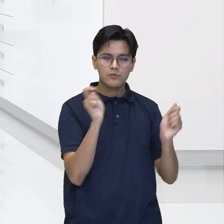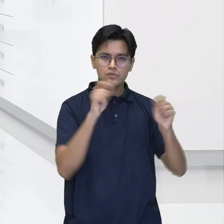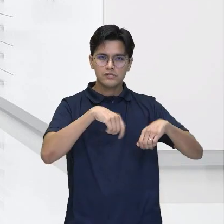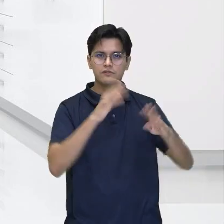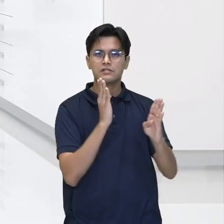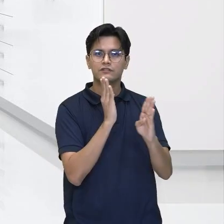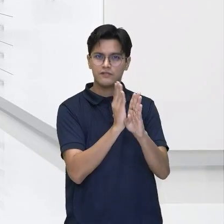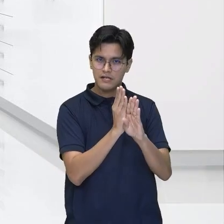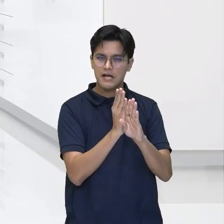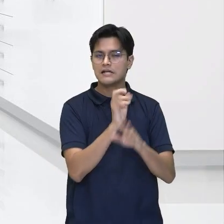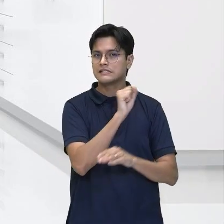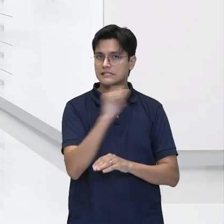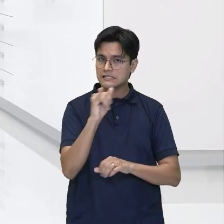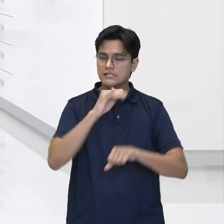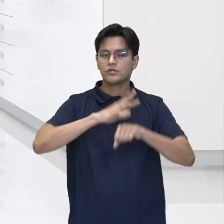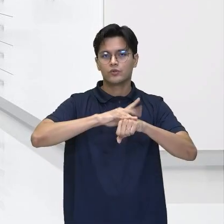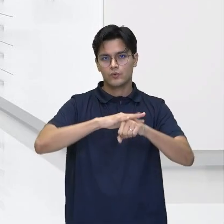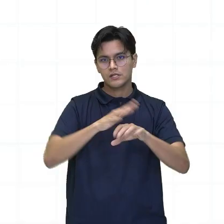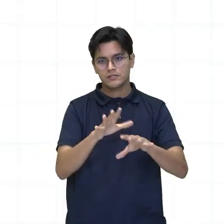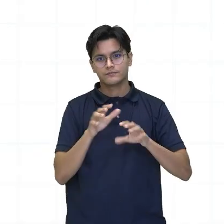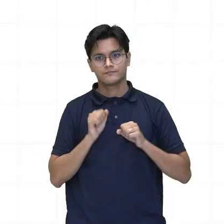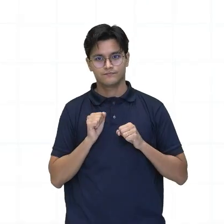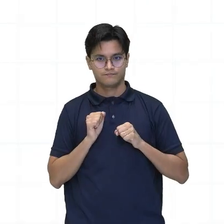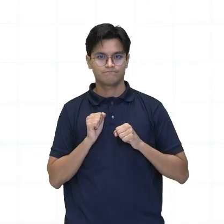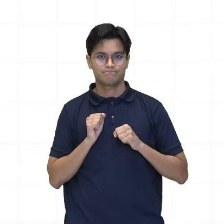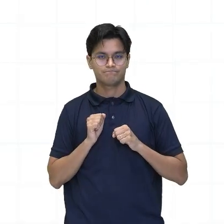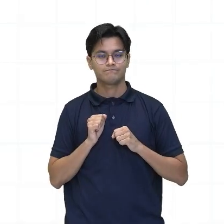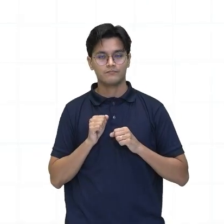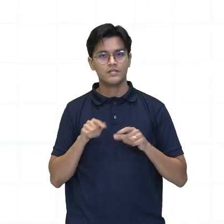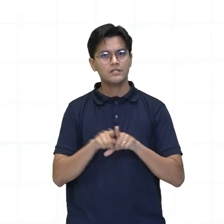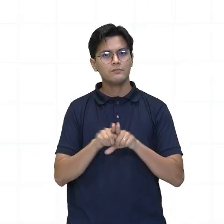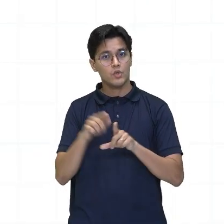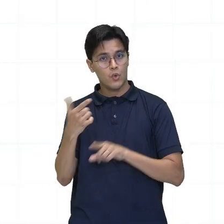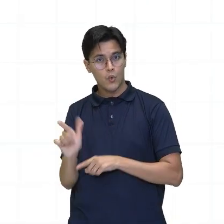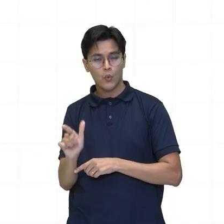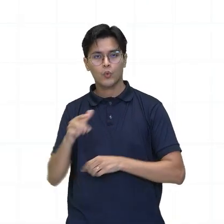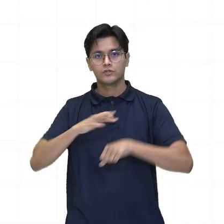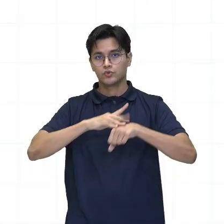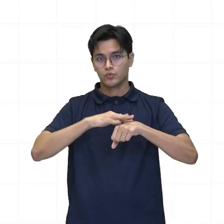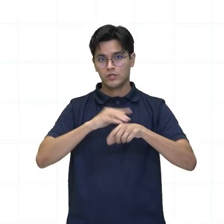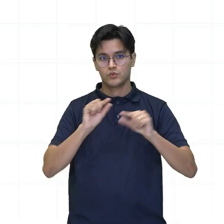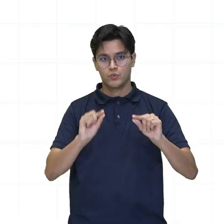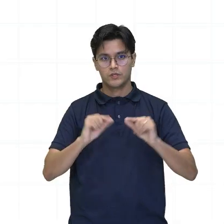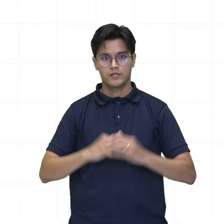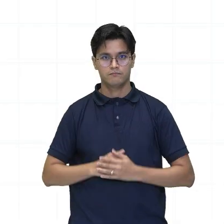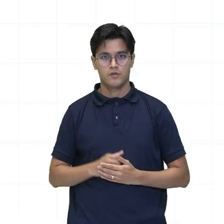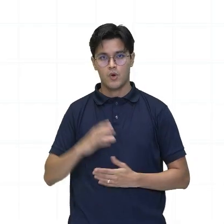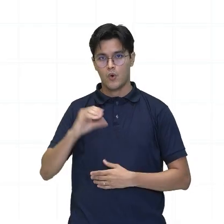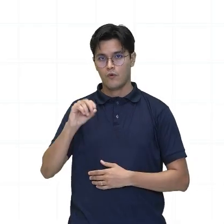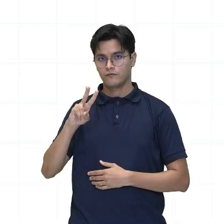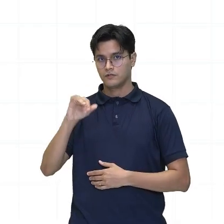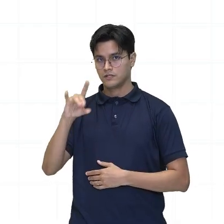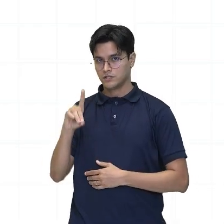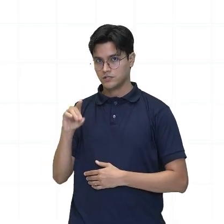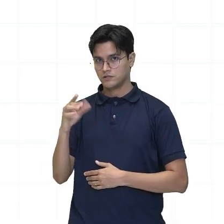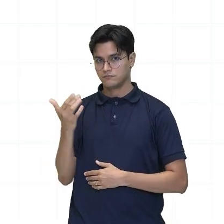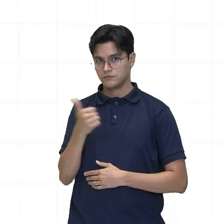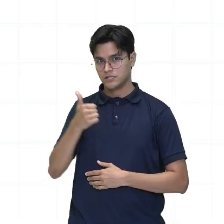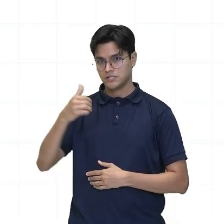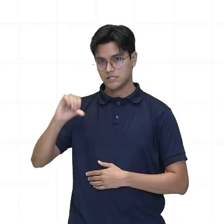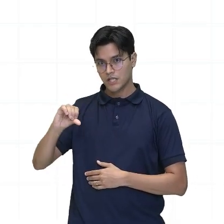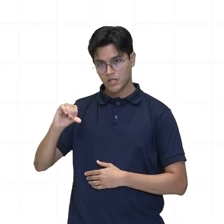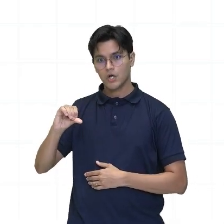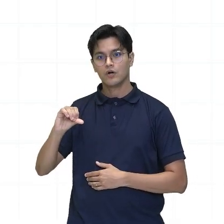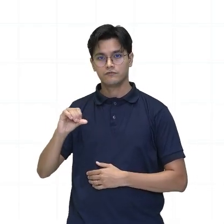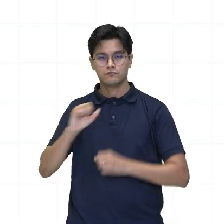nós tivemos nos últimos tempos foi a Covid-19. Né? Ela ainda persiste, ainda tem casos de